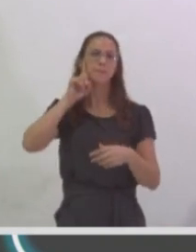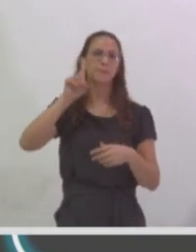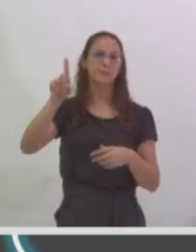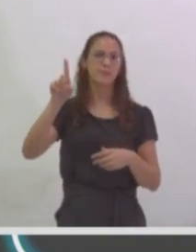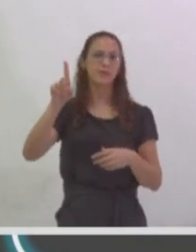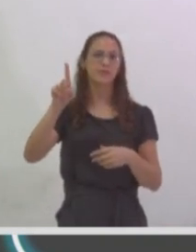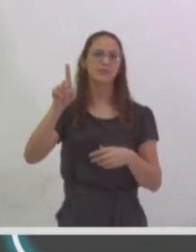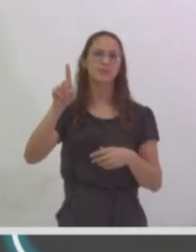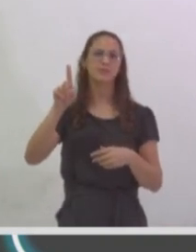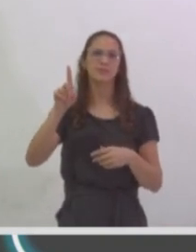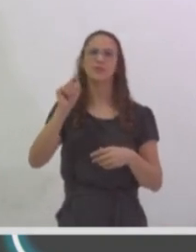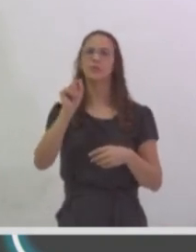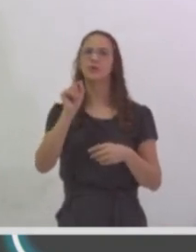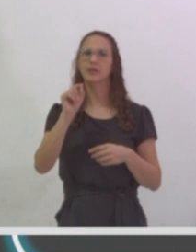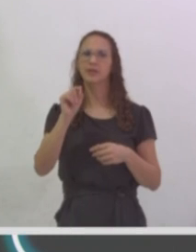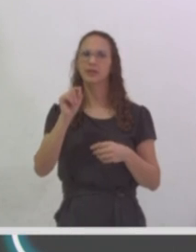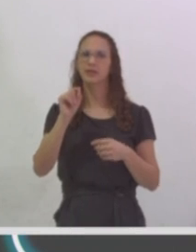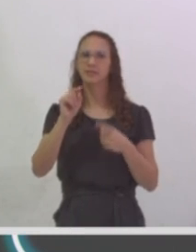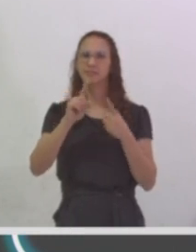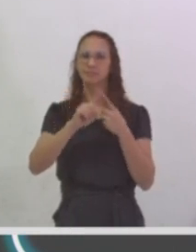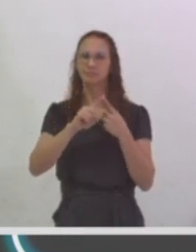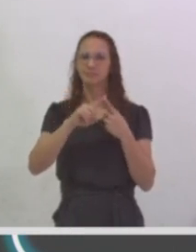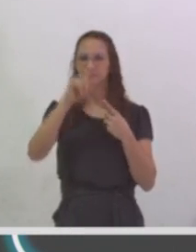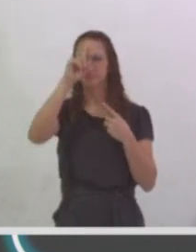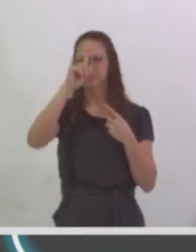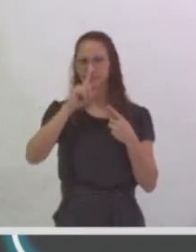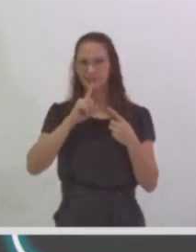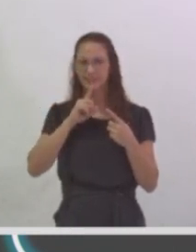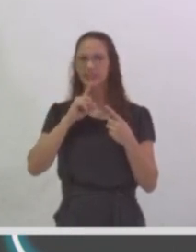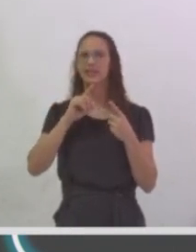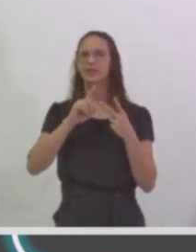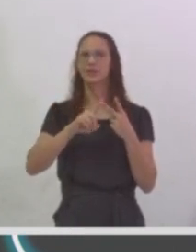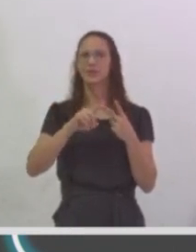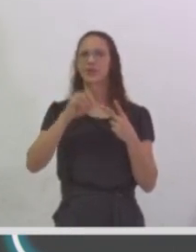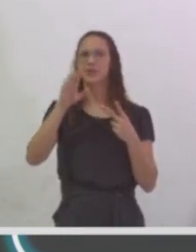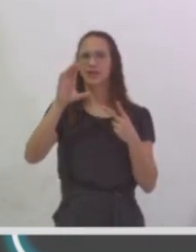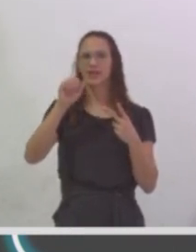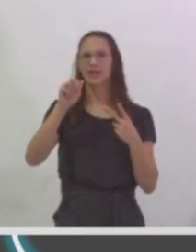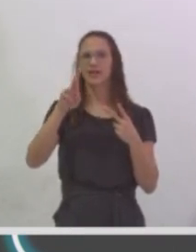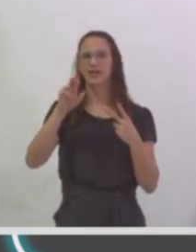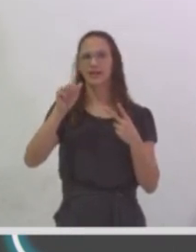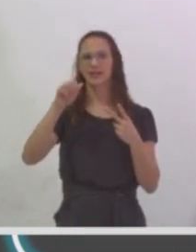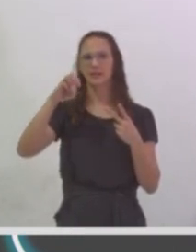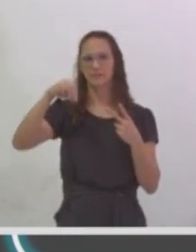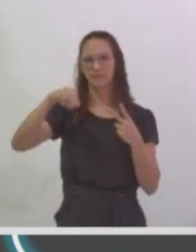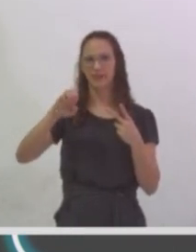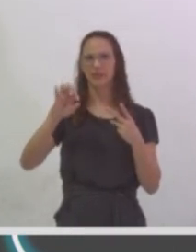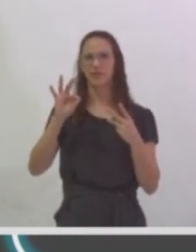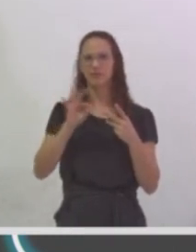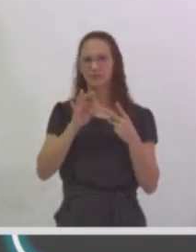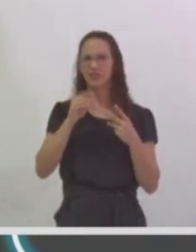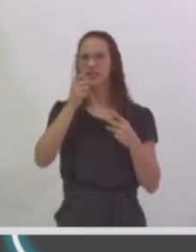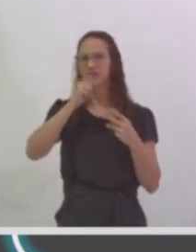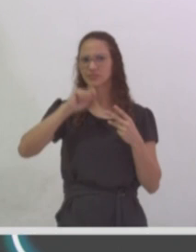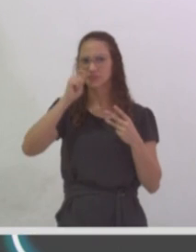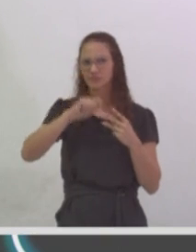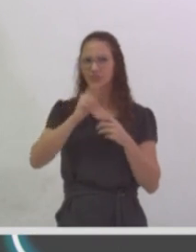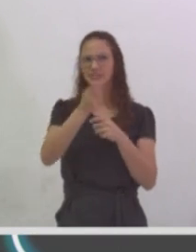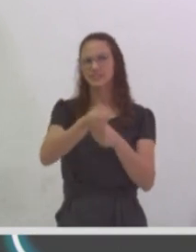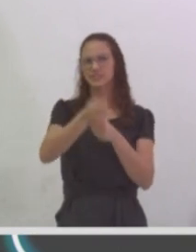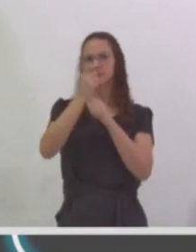Vamos conferir. Amarelo, caramelo, alfinete, sorvete,